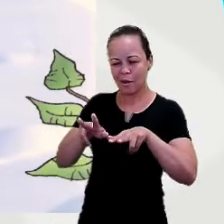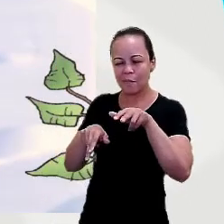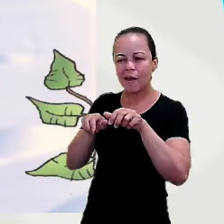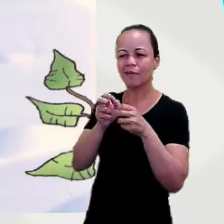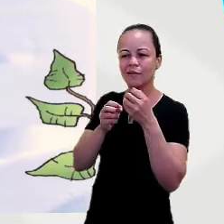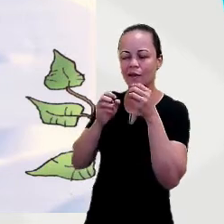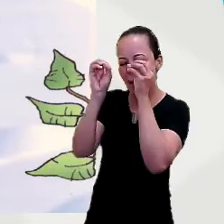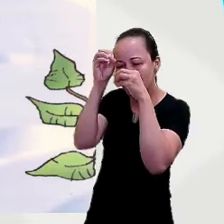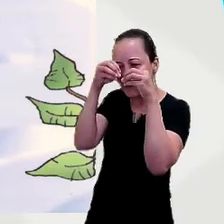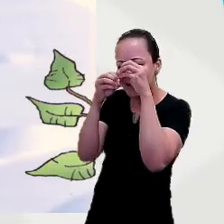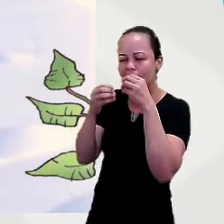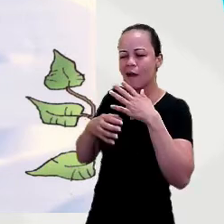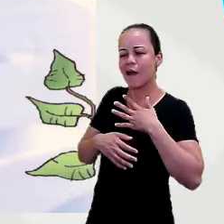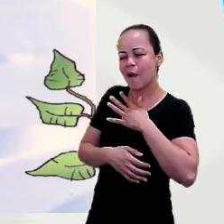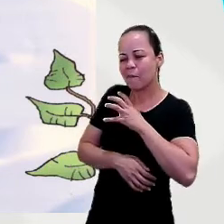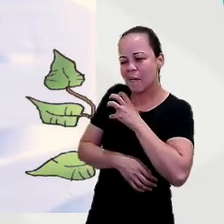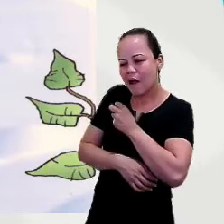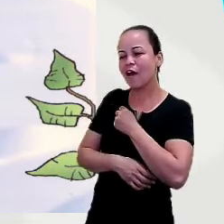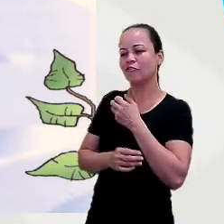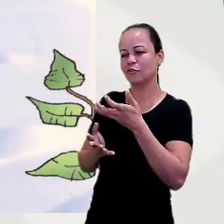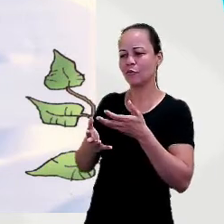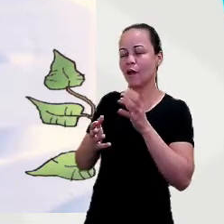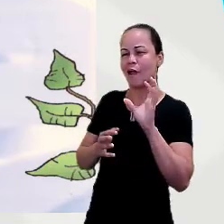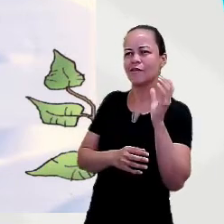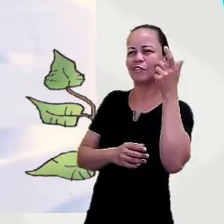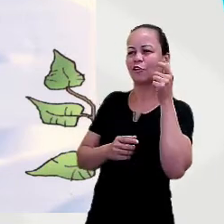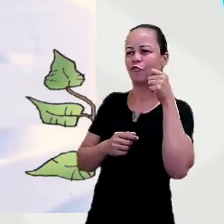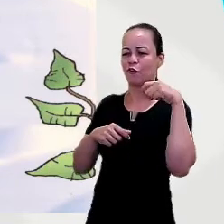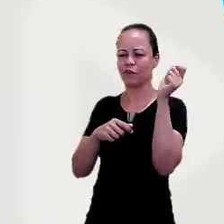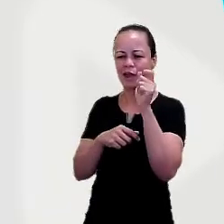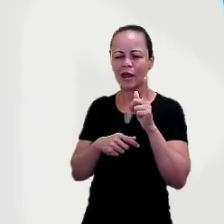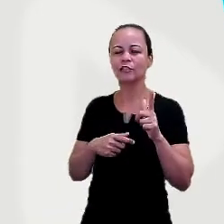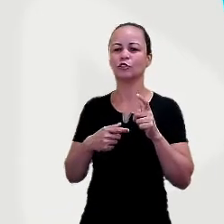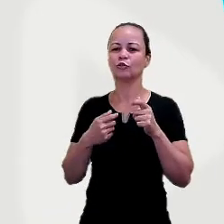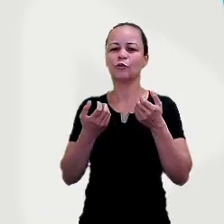ele era, resolveu ficar azul, como o céu de primavera.